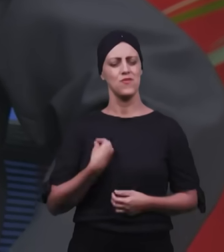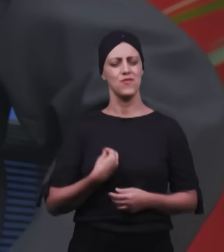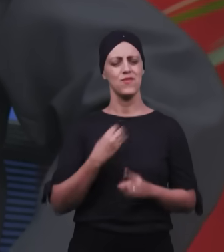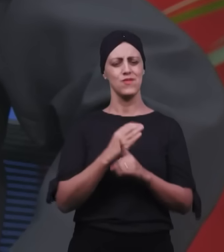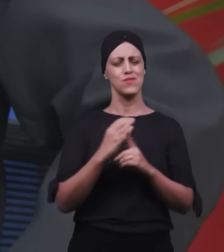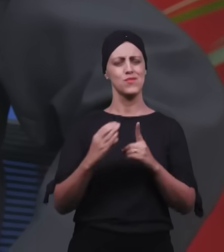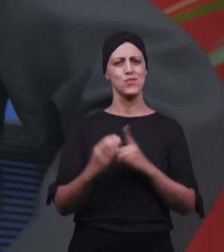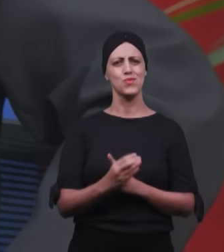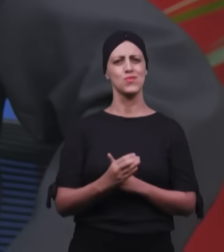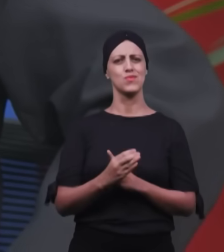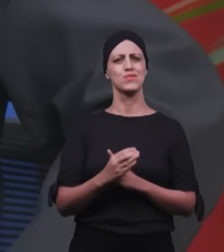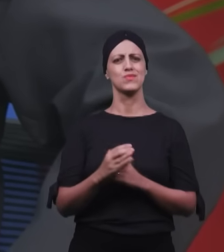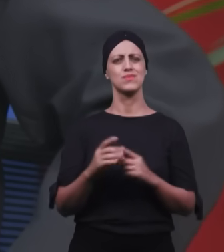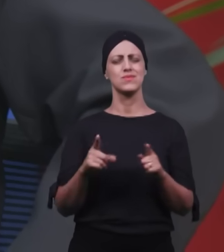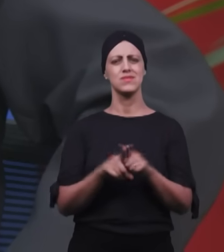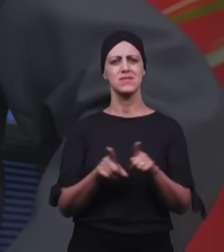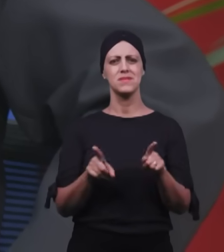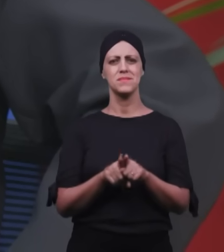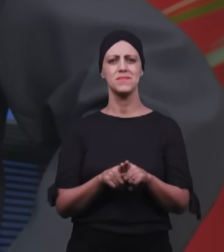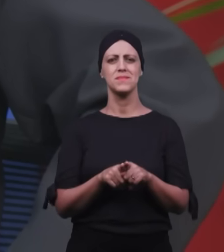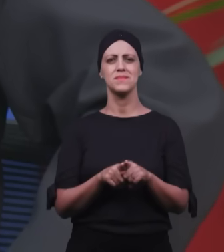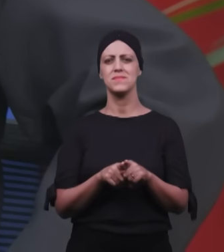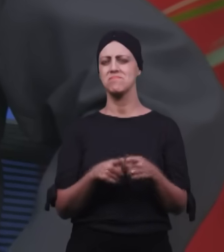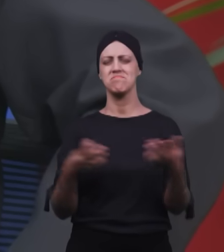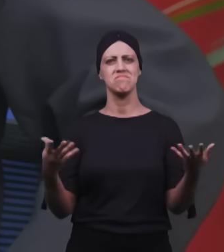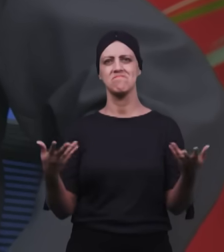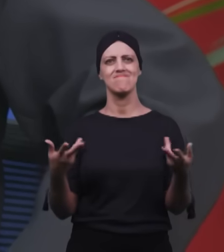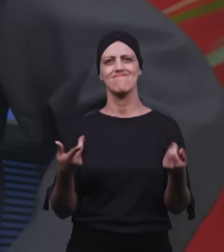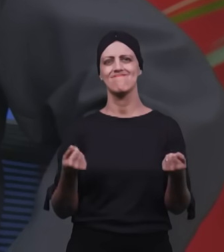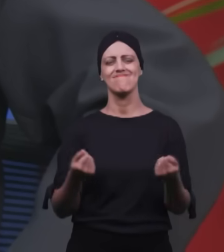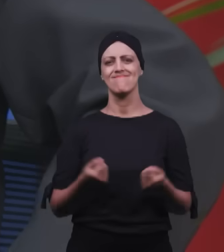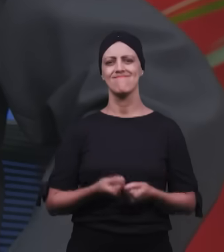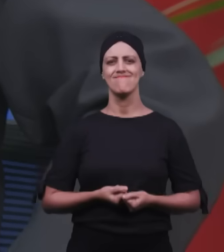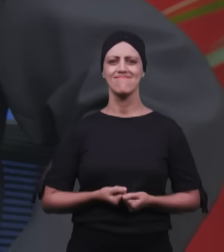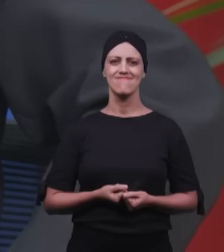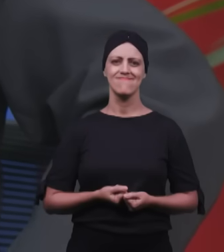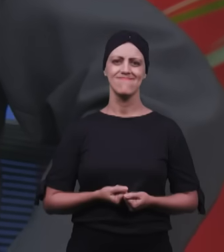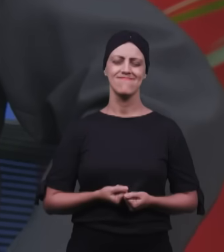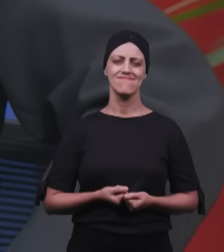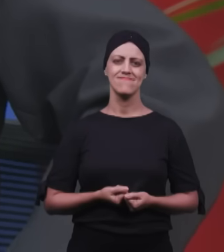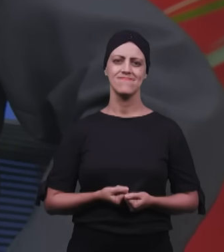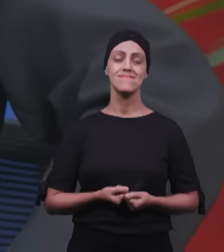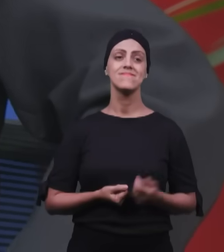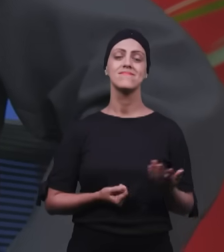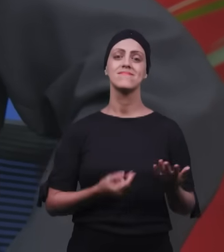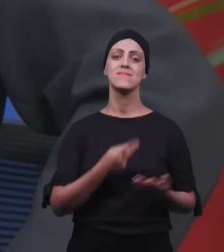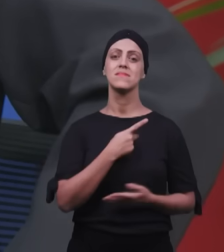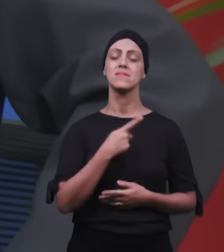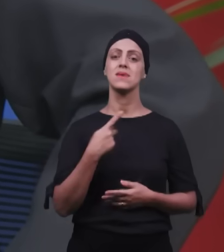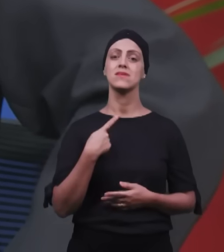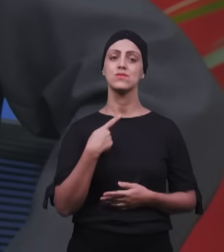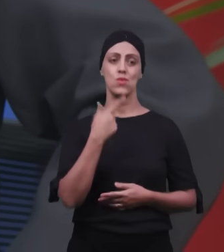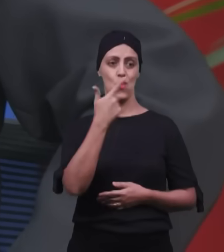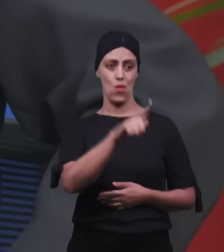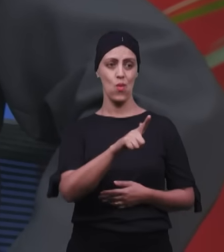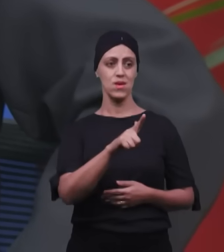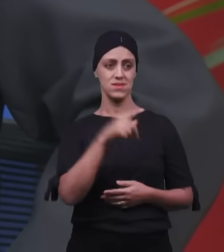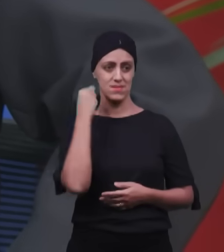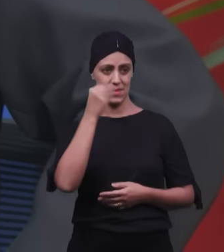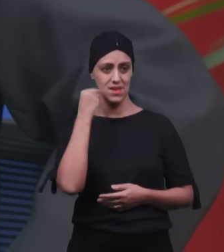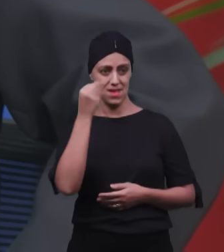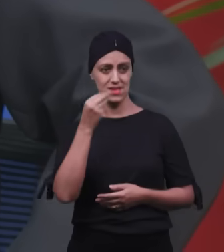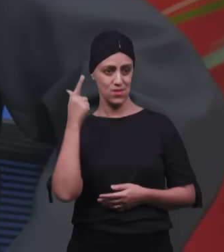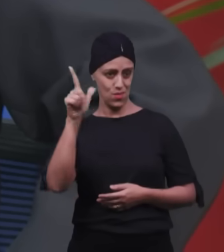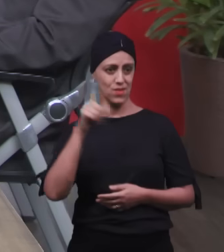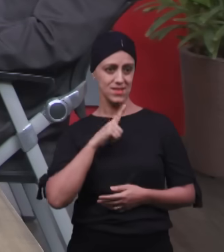nos cultos a participação maravilhoso isso pastor Figueiredo tem mais uma